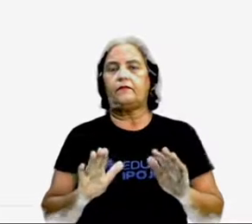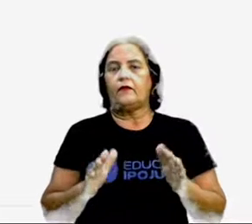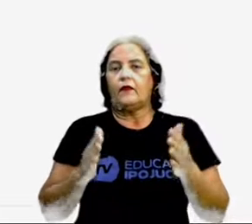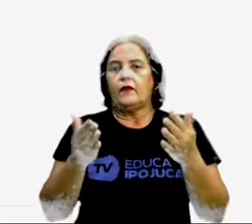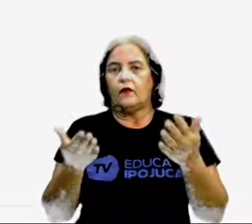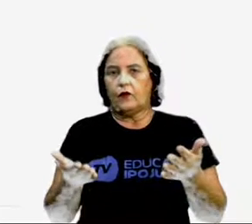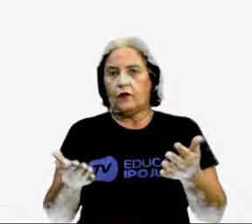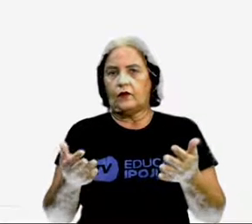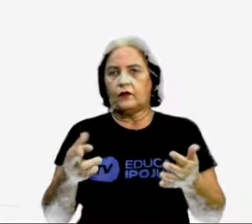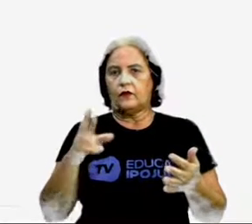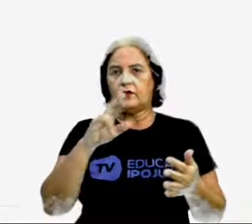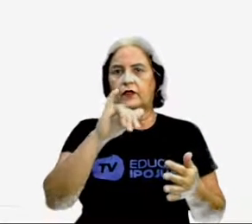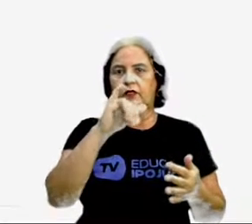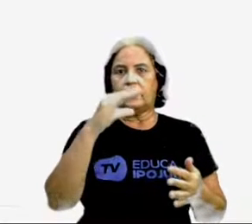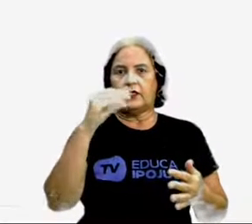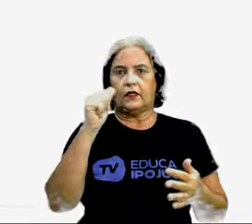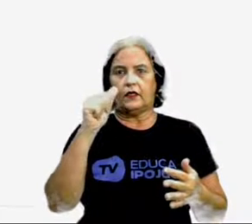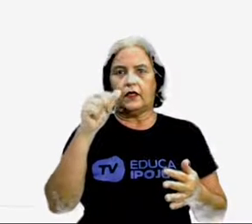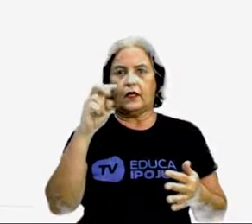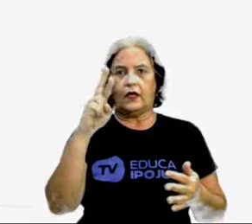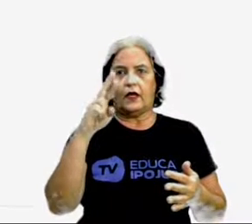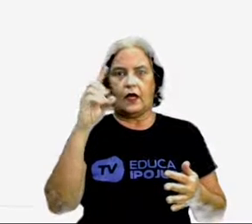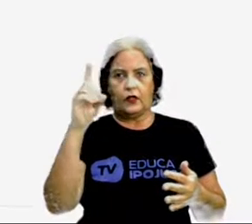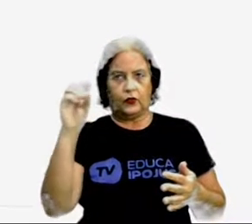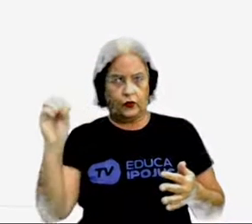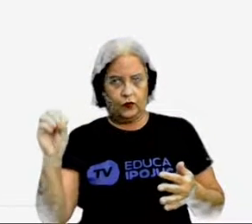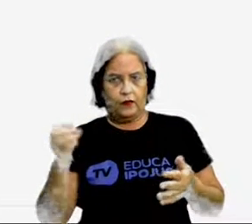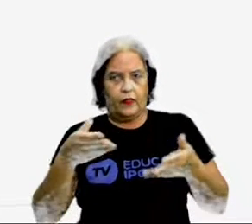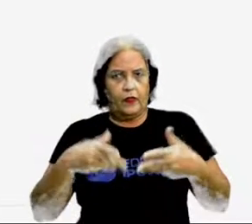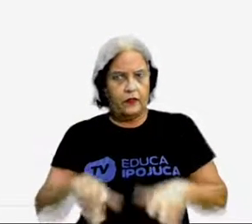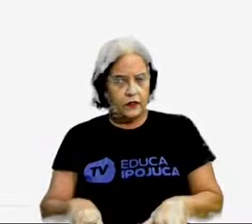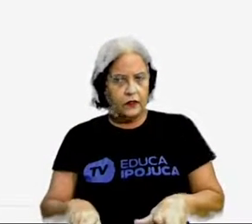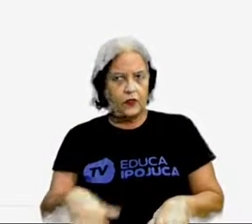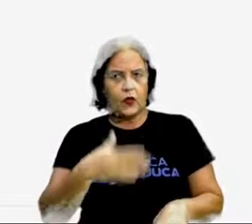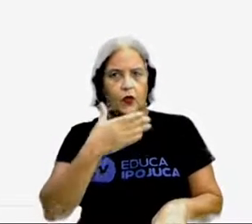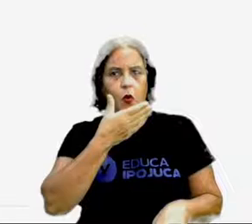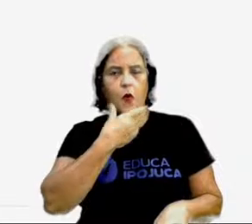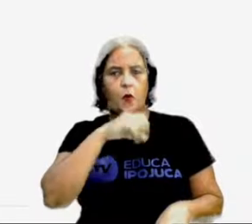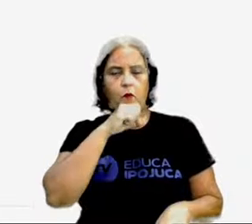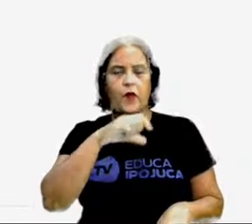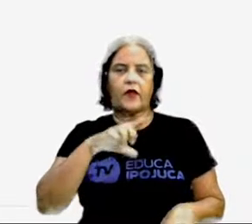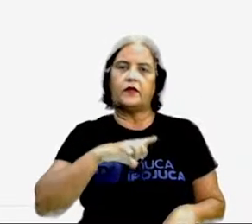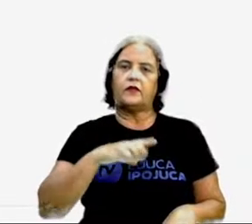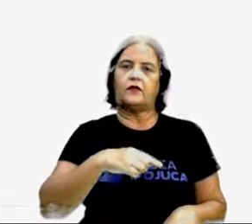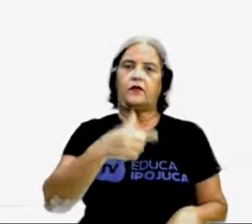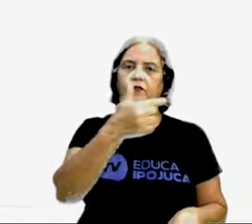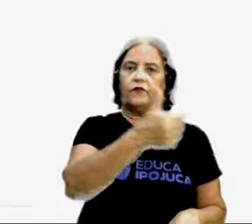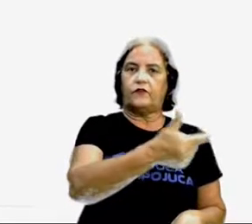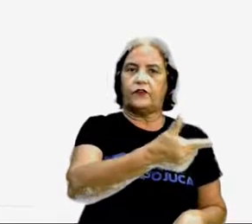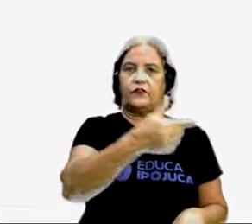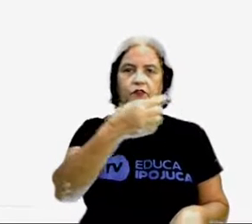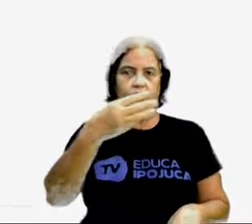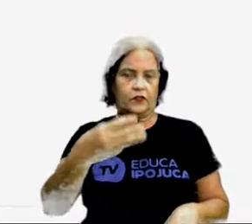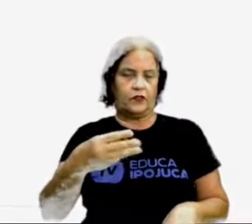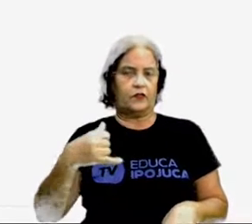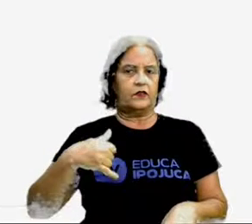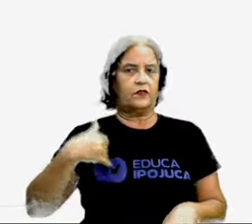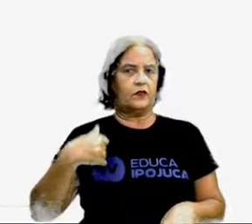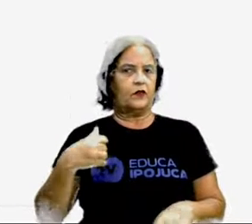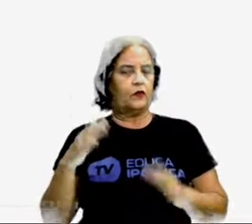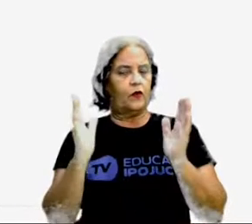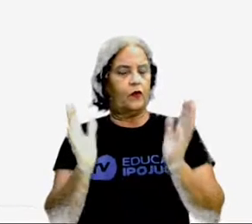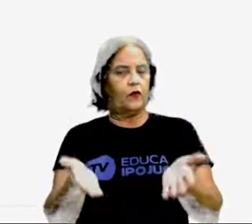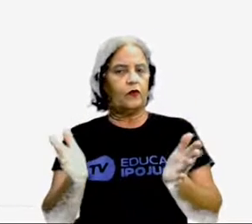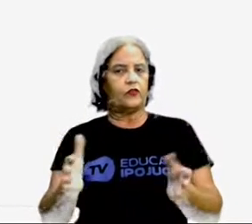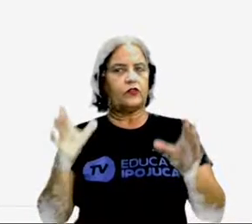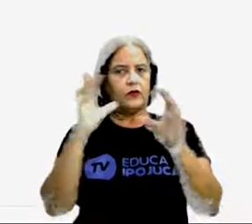Quando Ricardo nasceu, o pai dele tinha 23 anos. Hoje, a soma das idades de